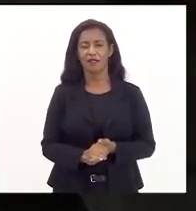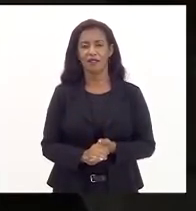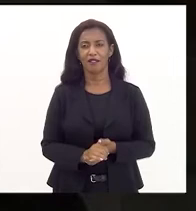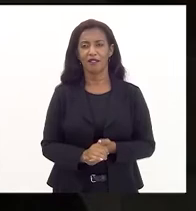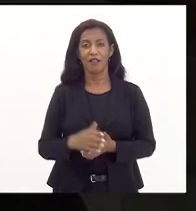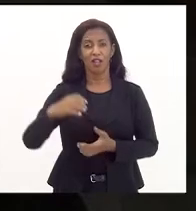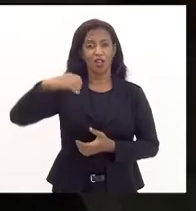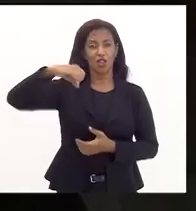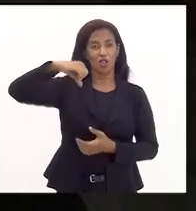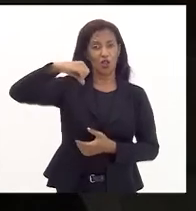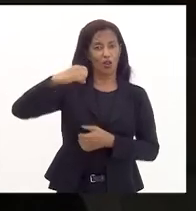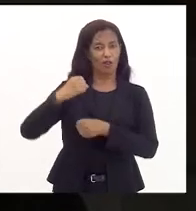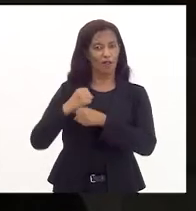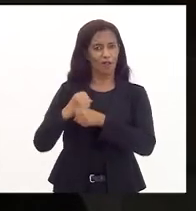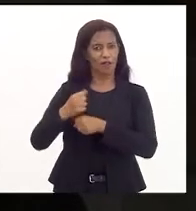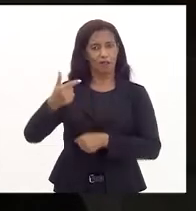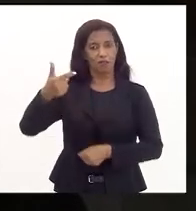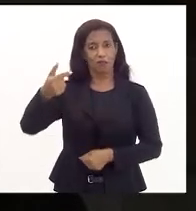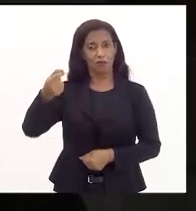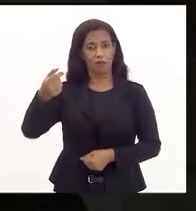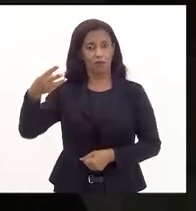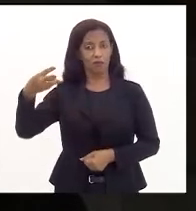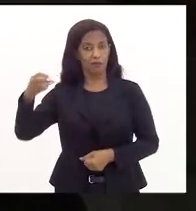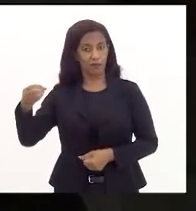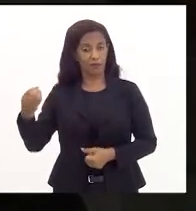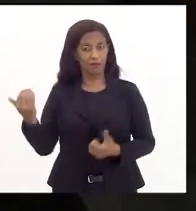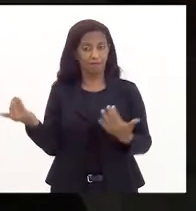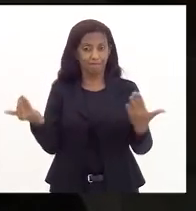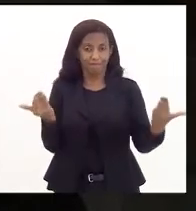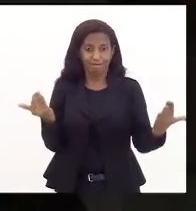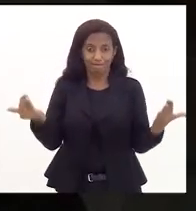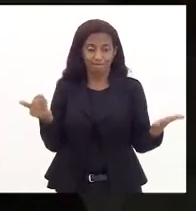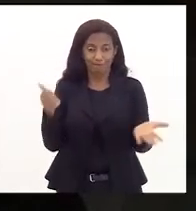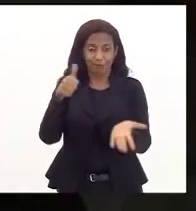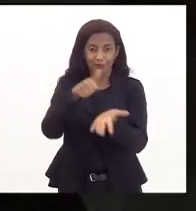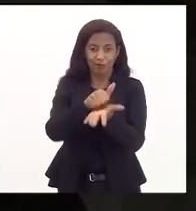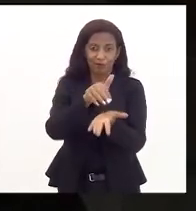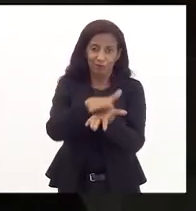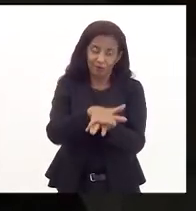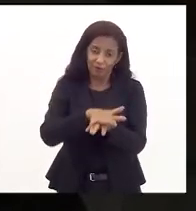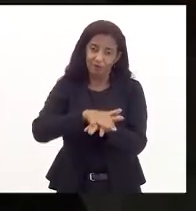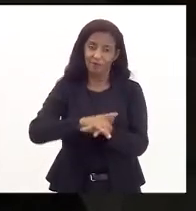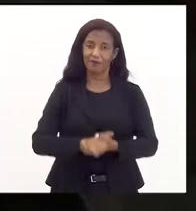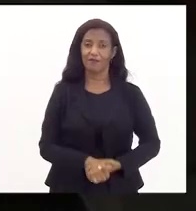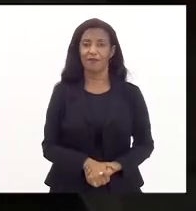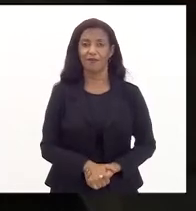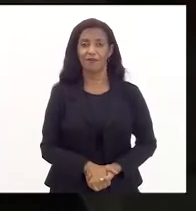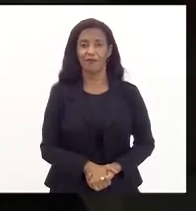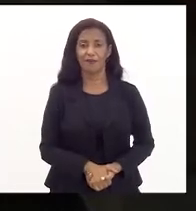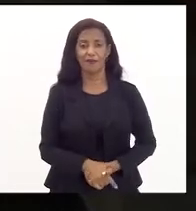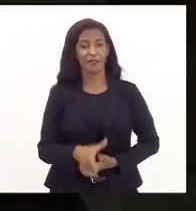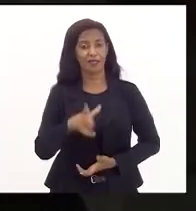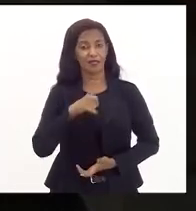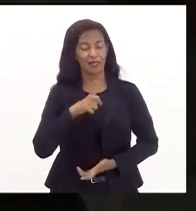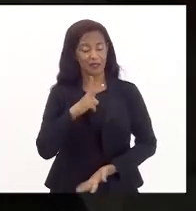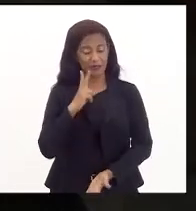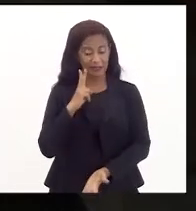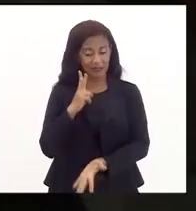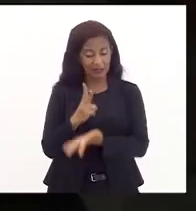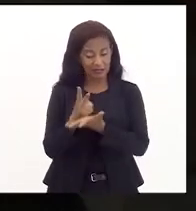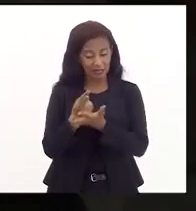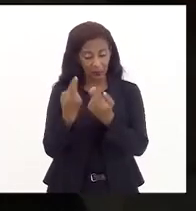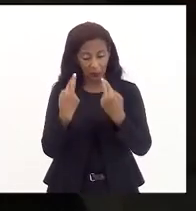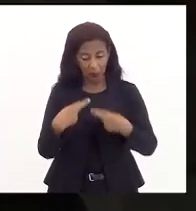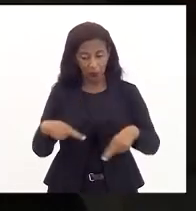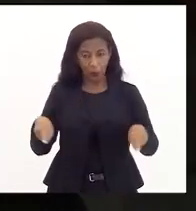em 9 anos, em 2030. Por via de consequência, temos que manter a